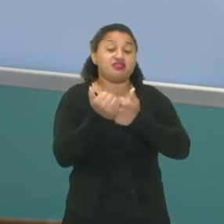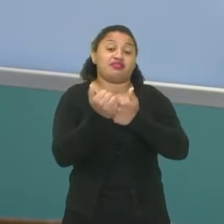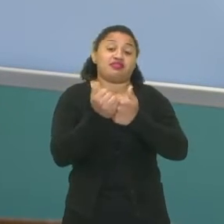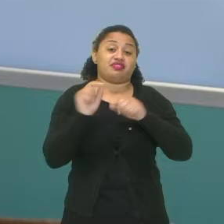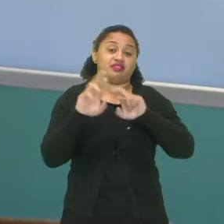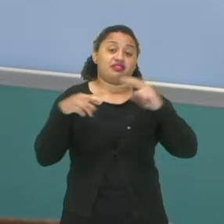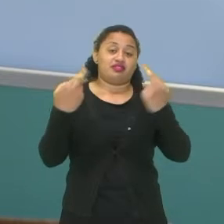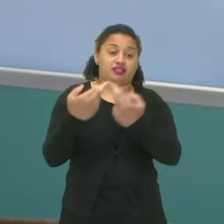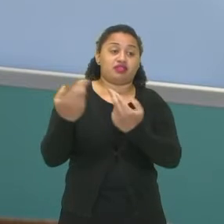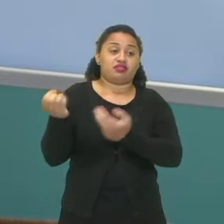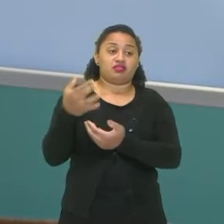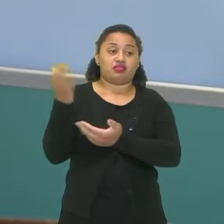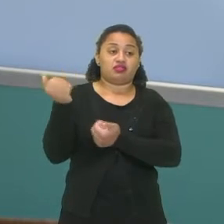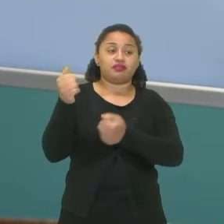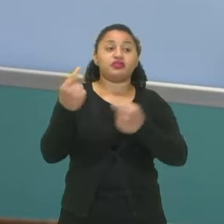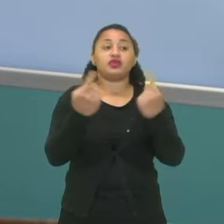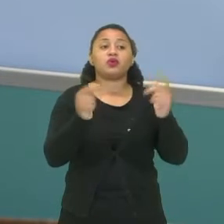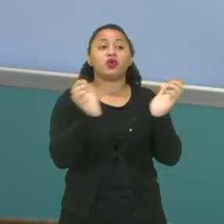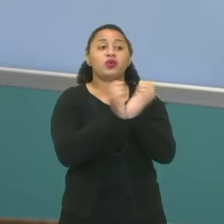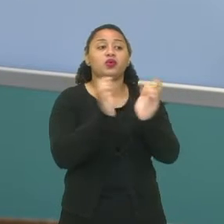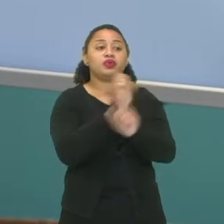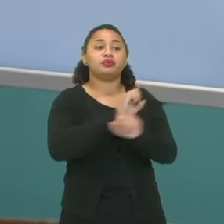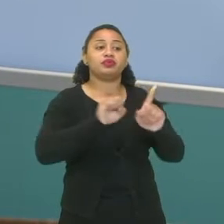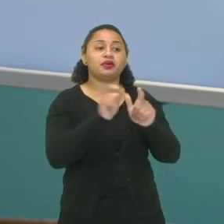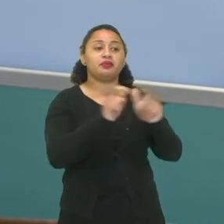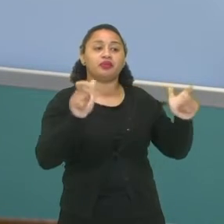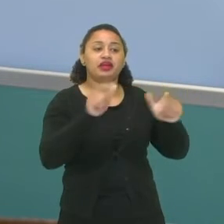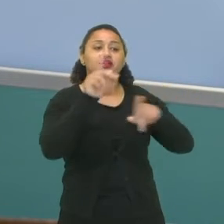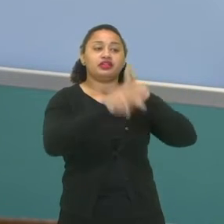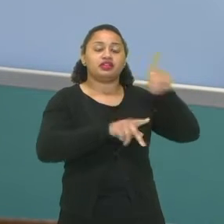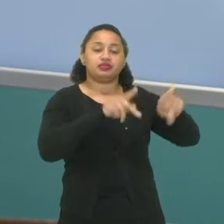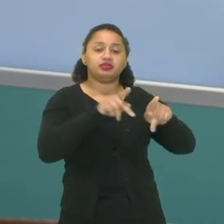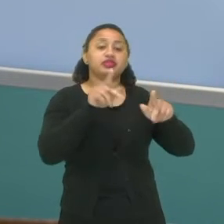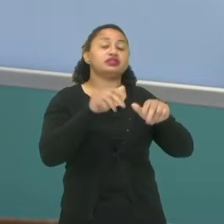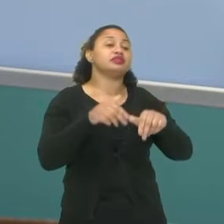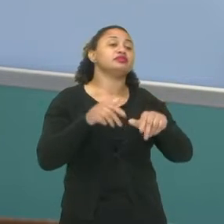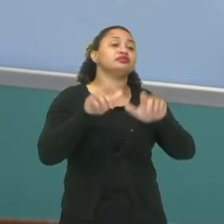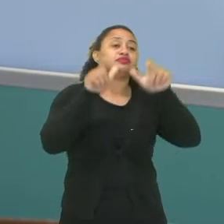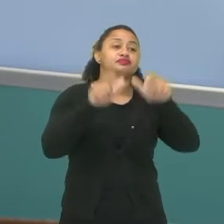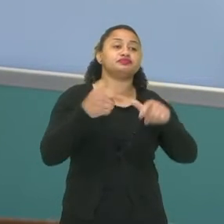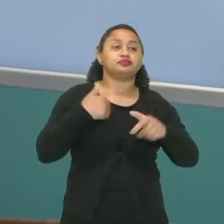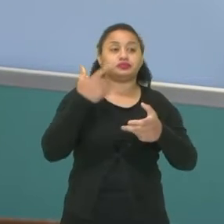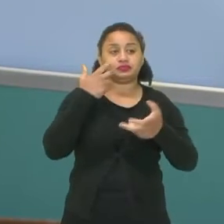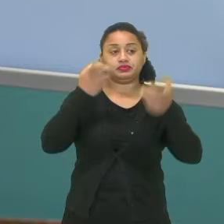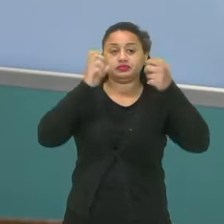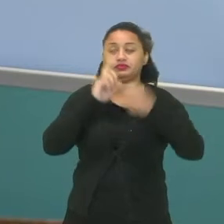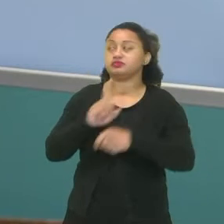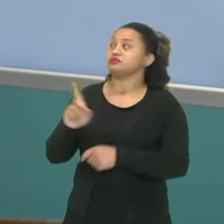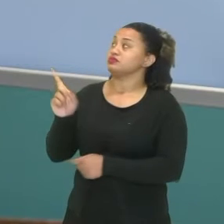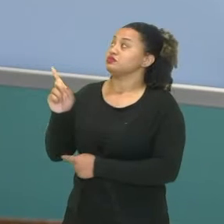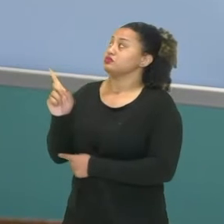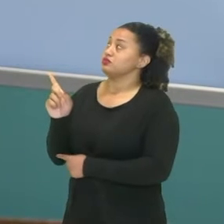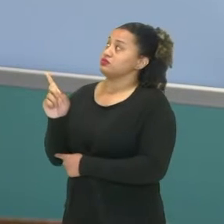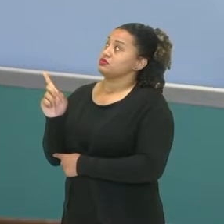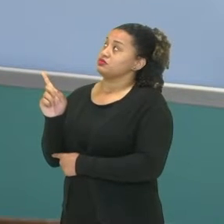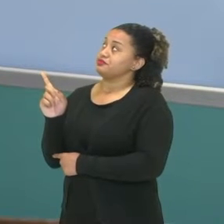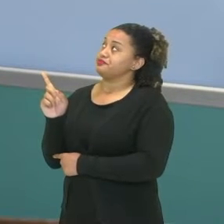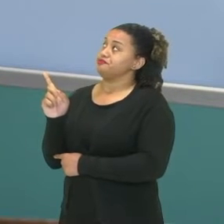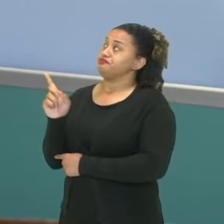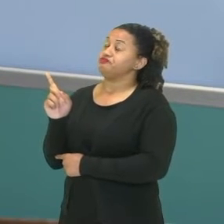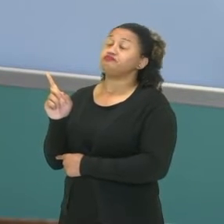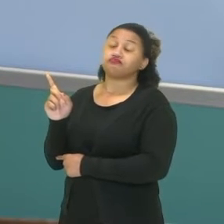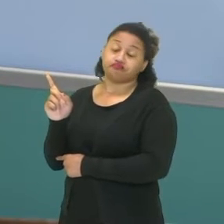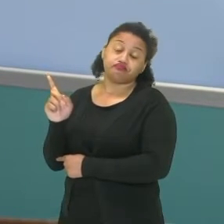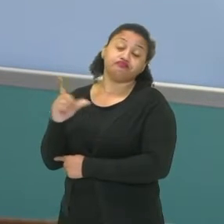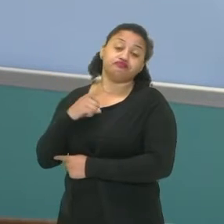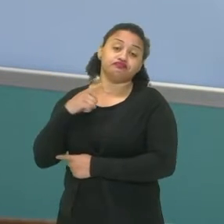qual grupo social pertencia a maior parte da população desse vice-reinado. Diferente da América Portuguesa,